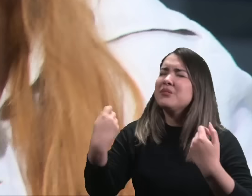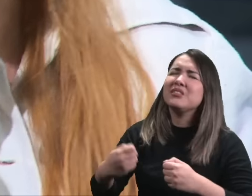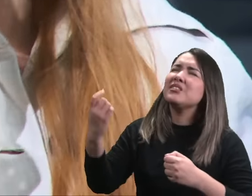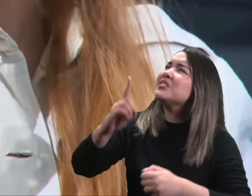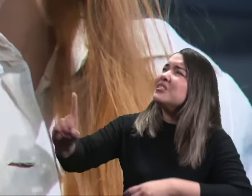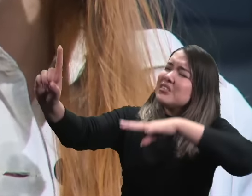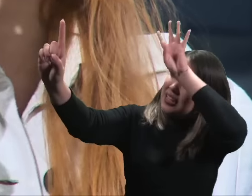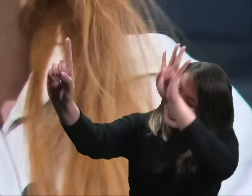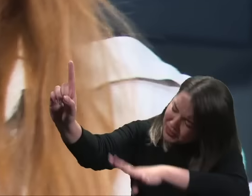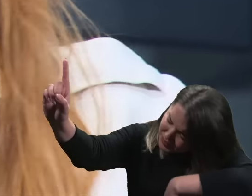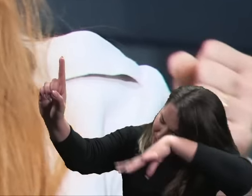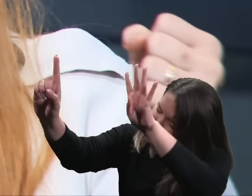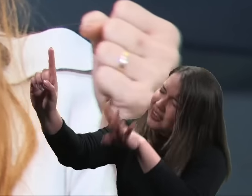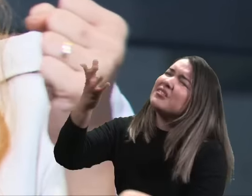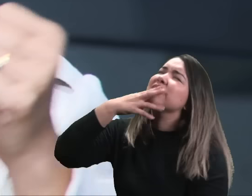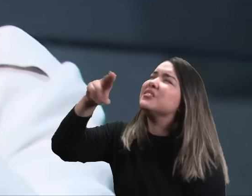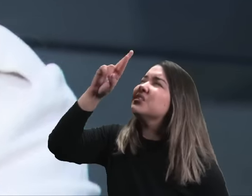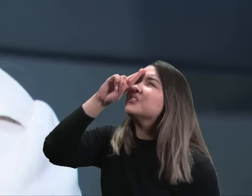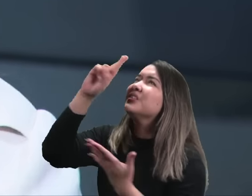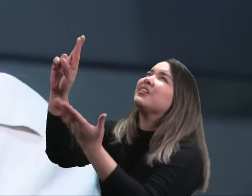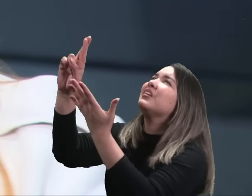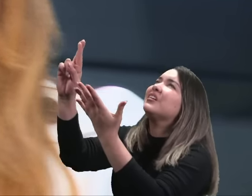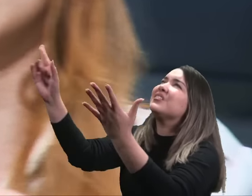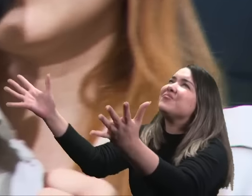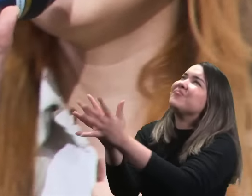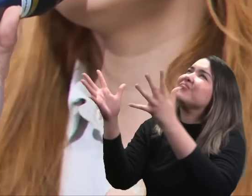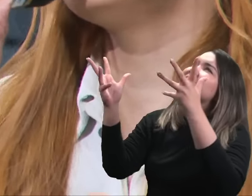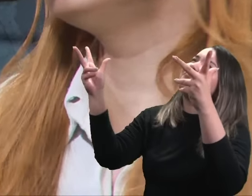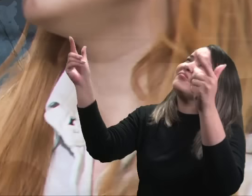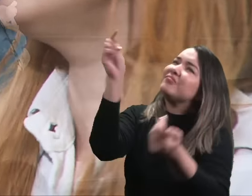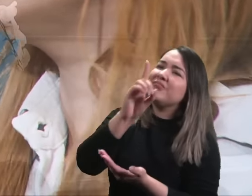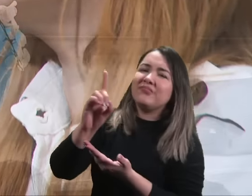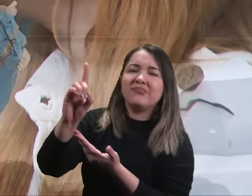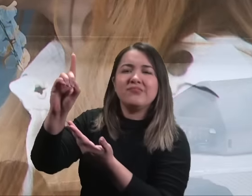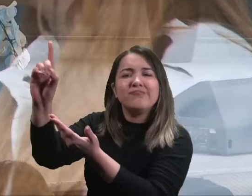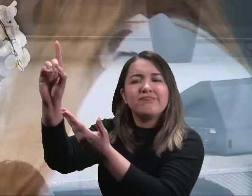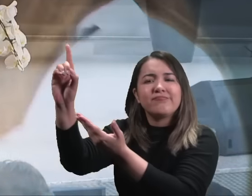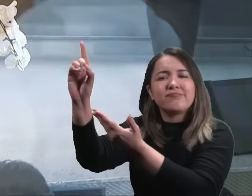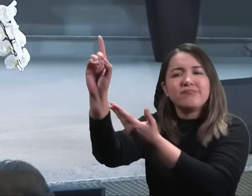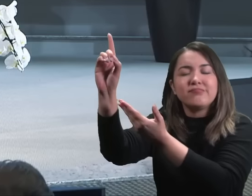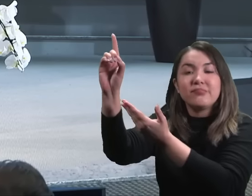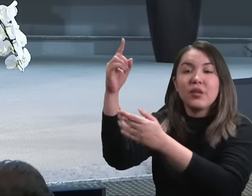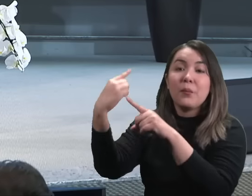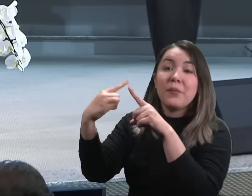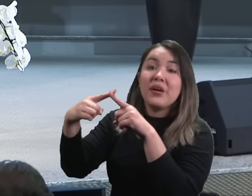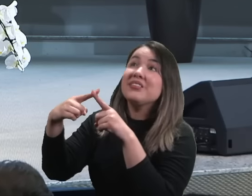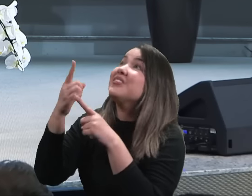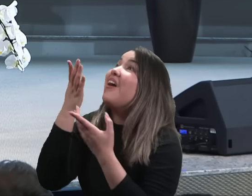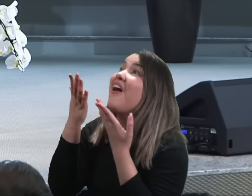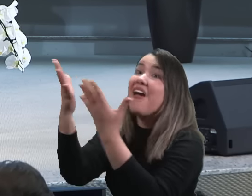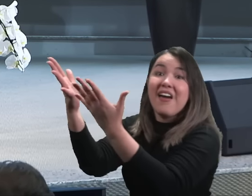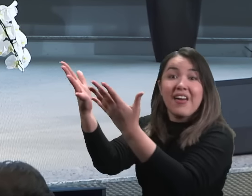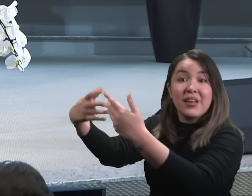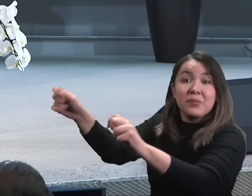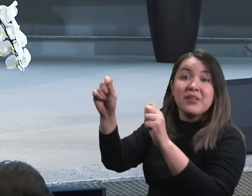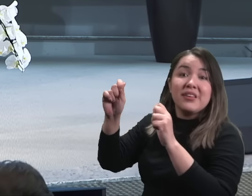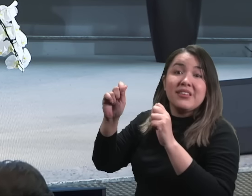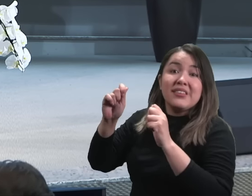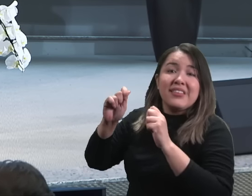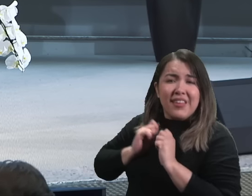adorai o senhor grande Deus pois ele que